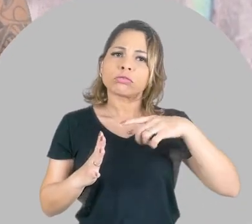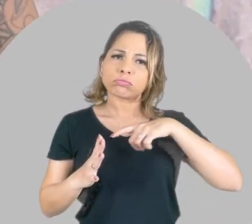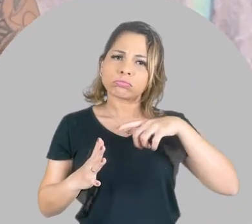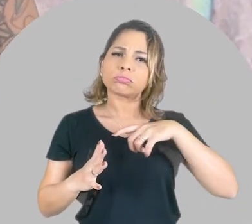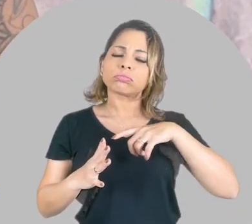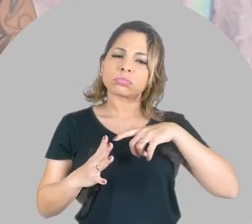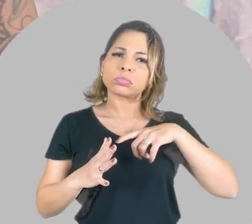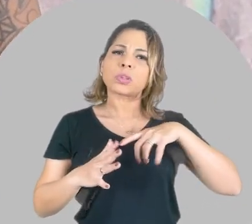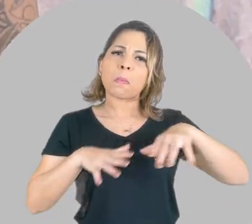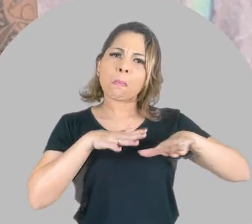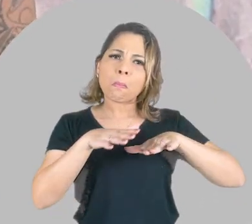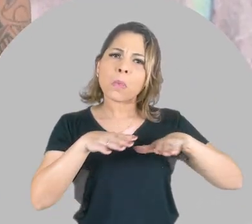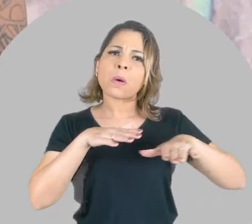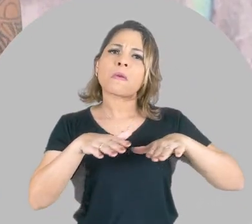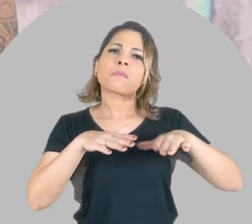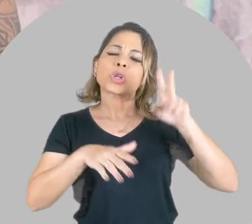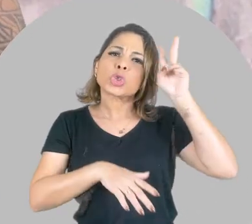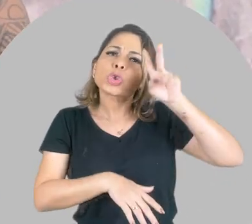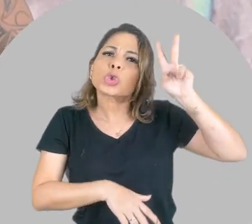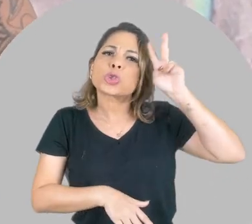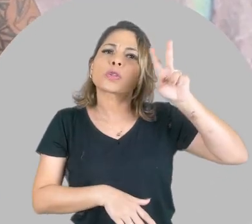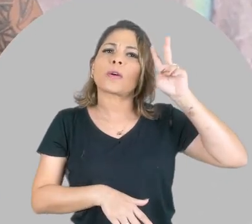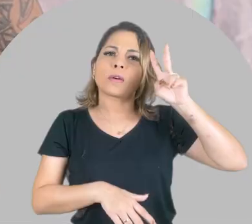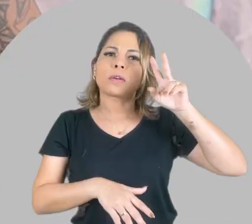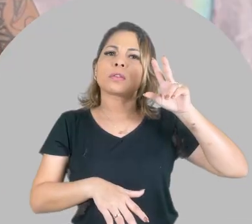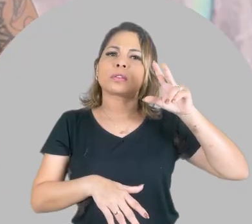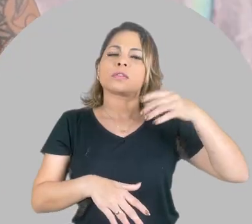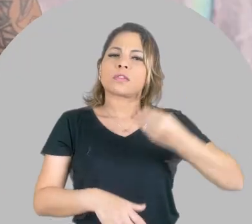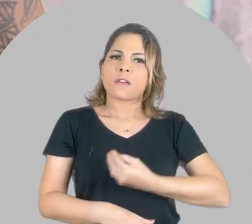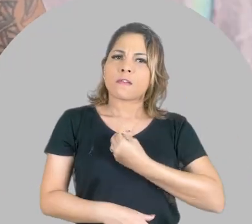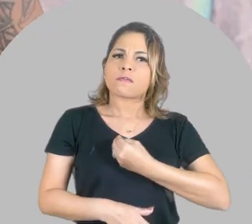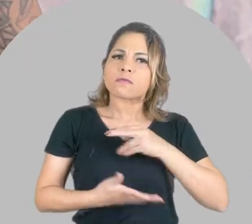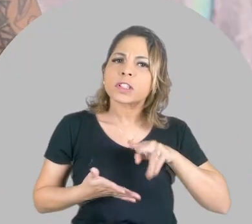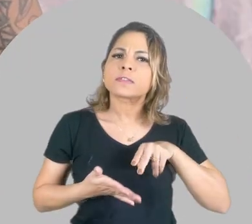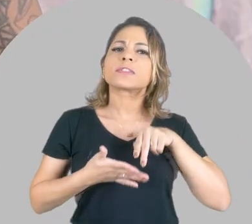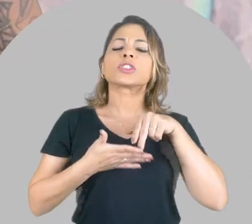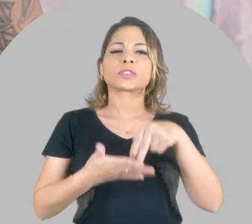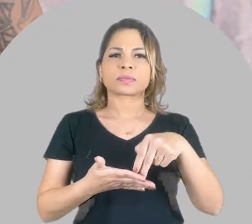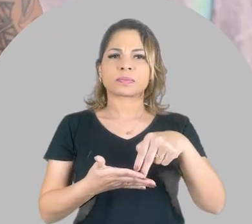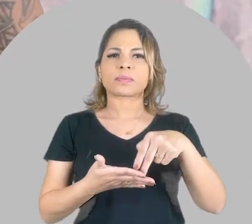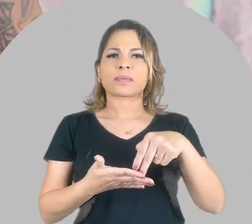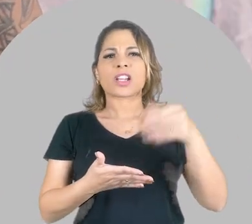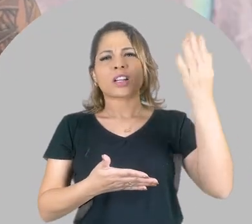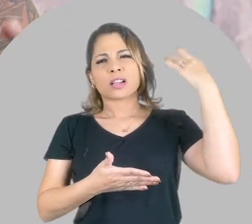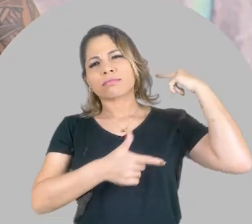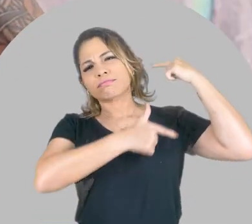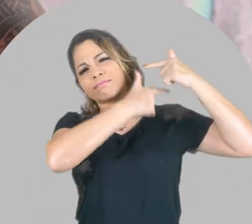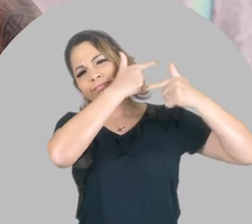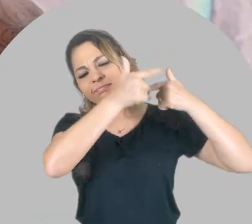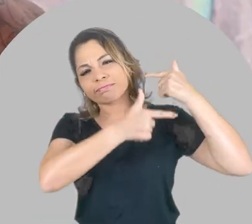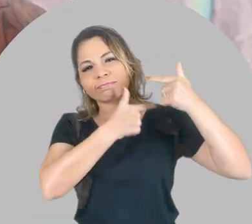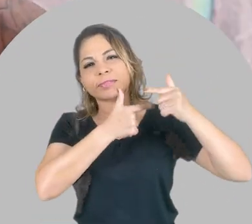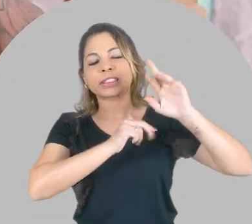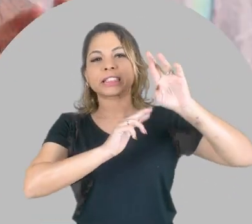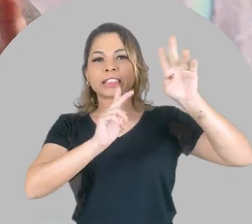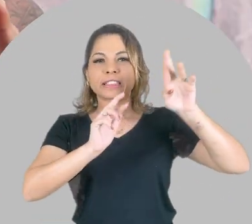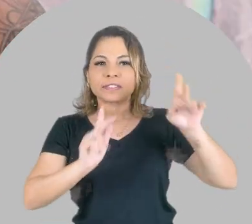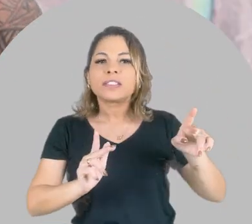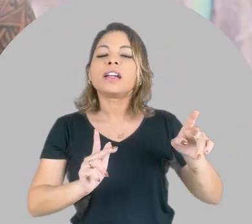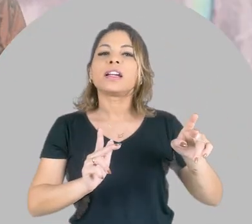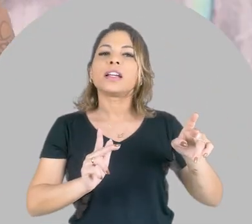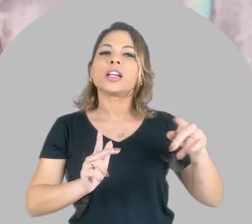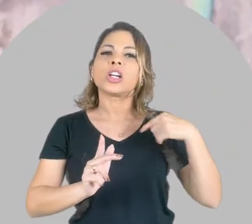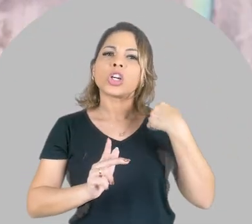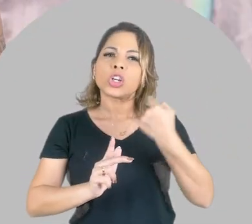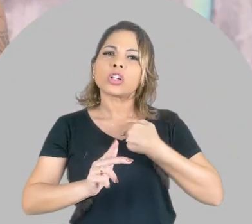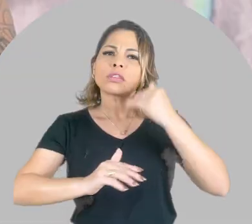nada. Nós somos o que nós nos moldamos no processo histórico, o que a gente viveu, a nossa resistência. Desde a nossa essência já é